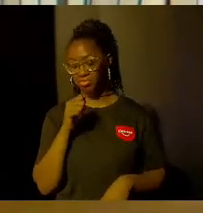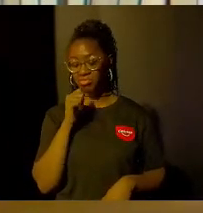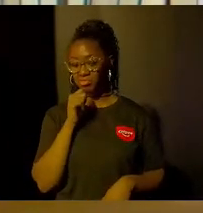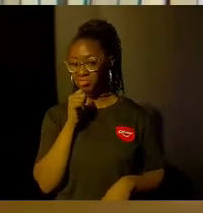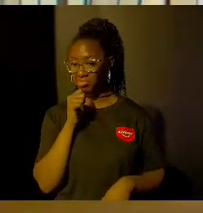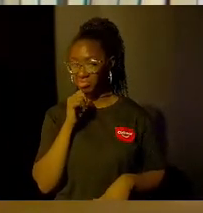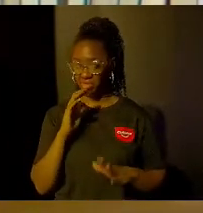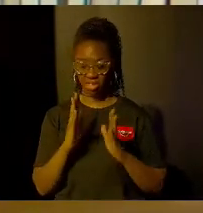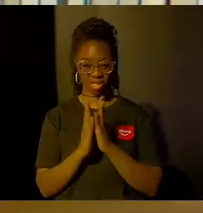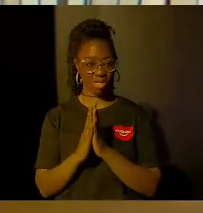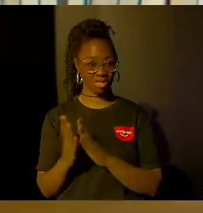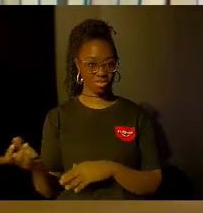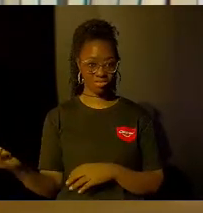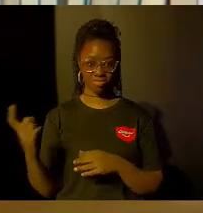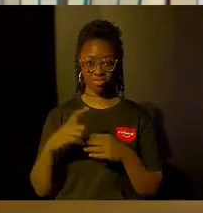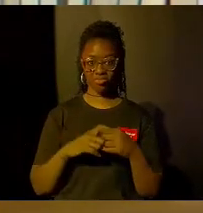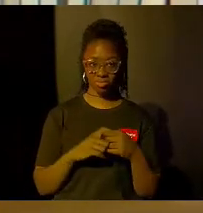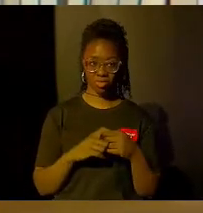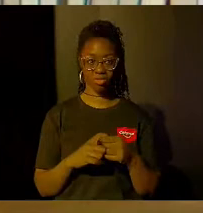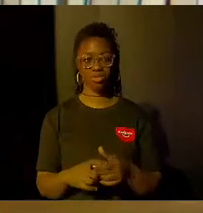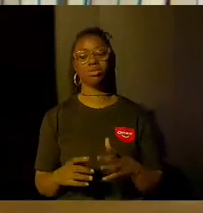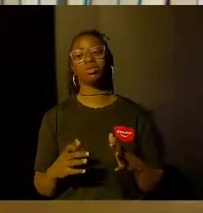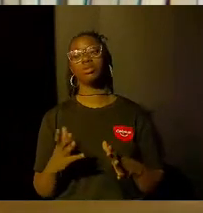dormir em nossa casa